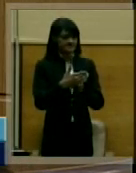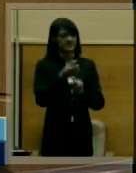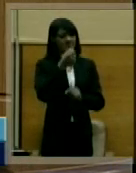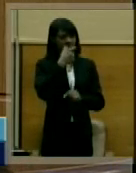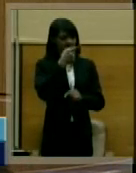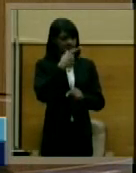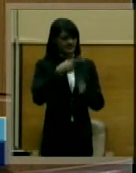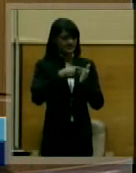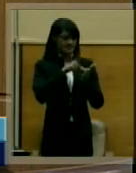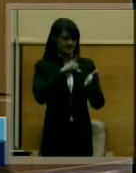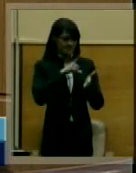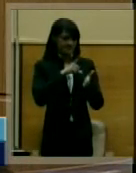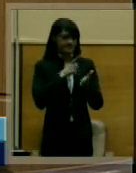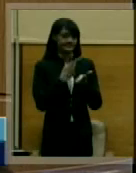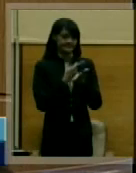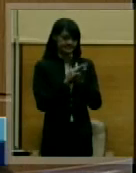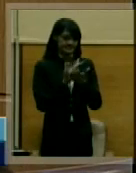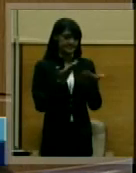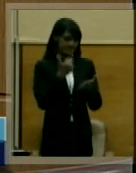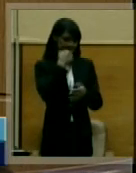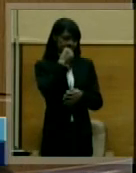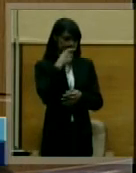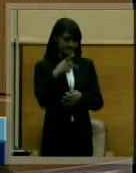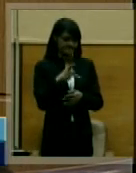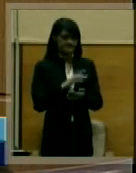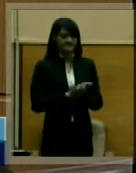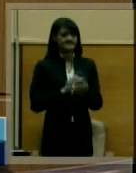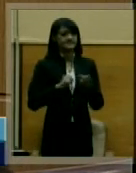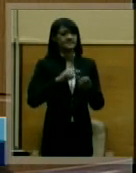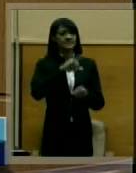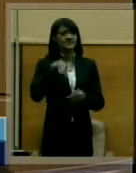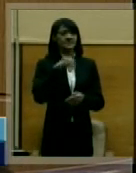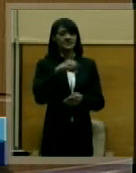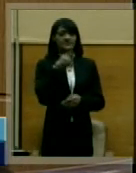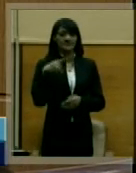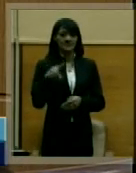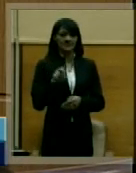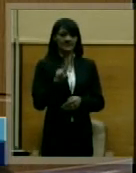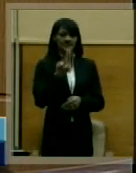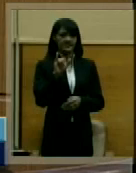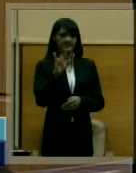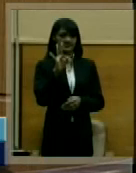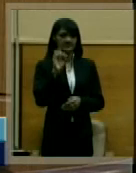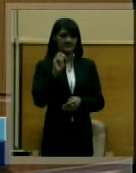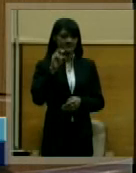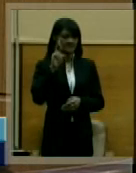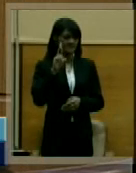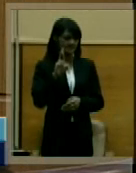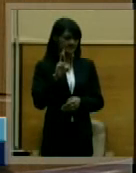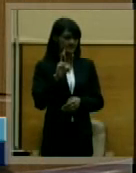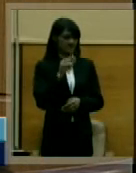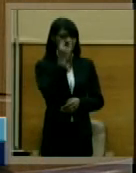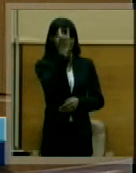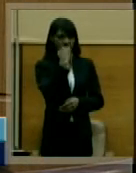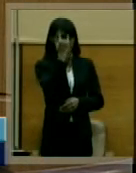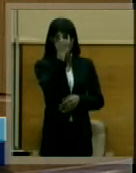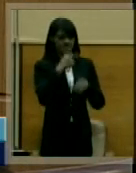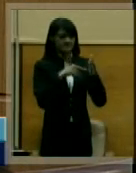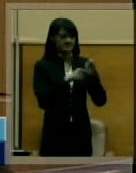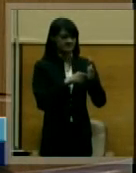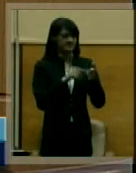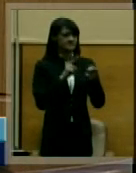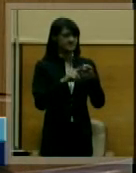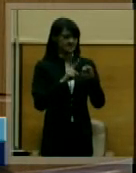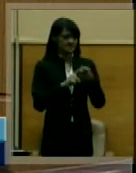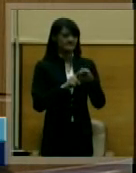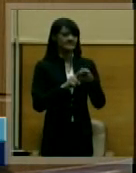injetável aplicada de forma errada. João Vitor dos Santos, um deficiente visual, por complicações por ocasião de rubéola